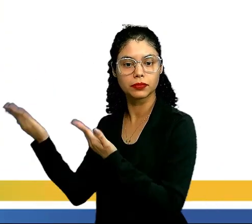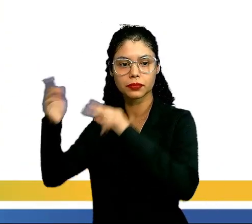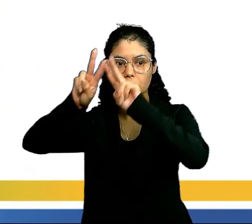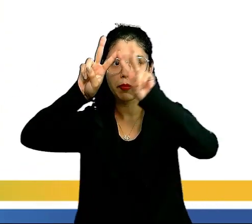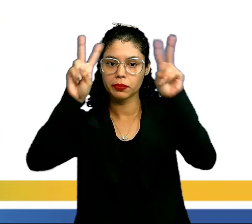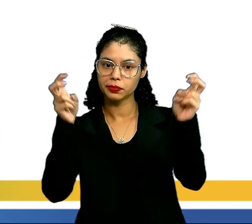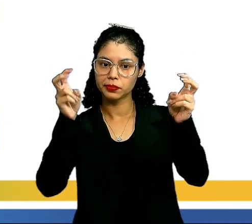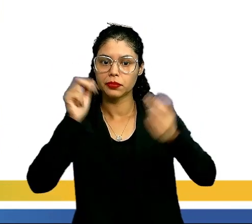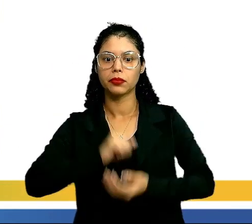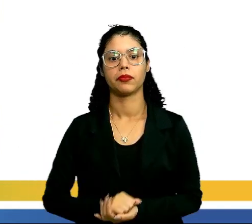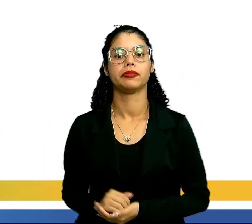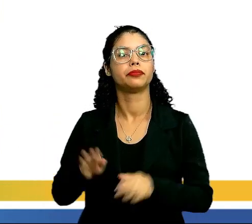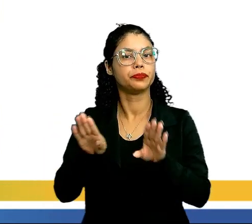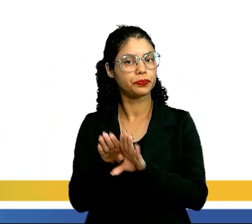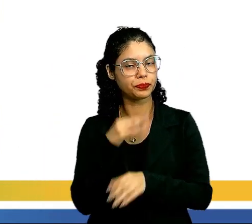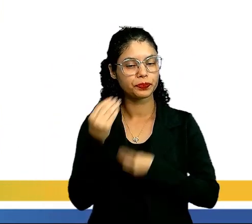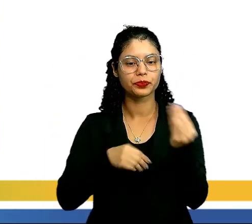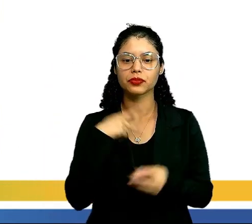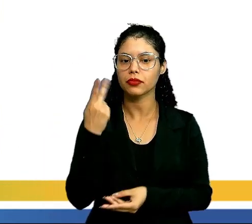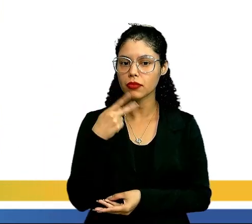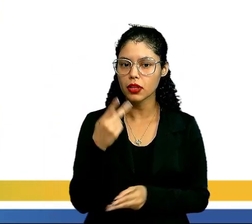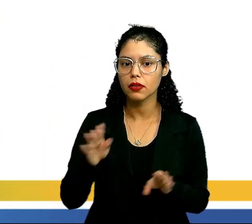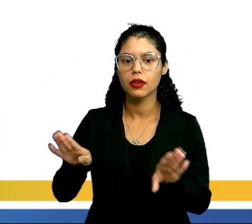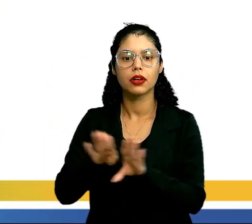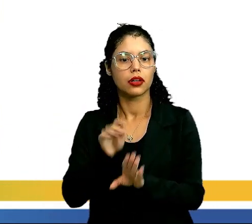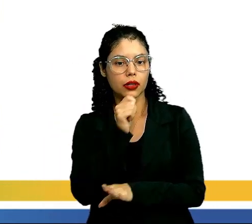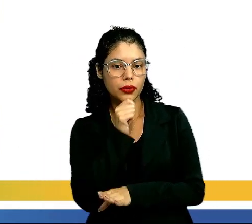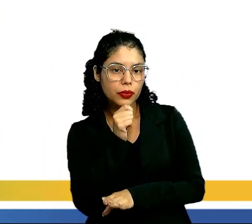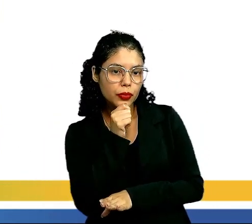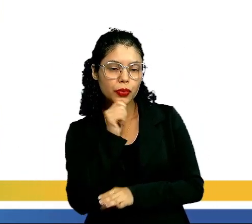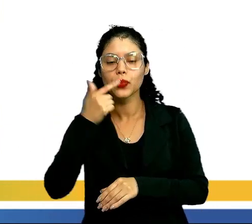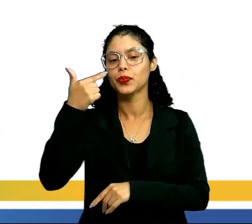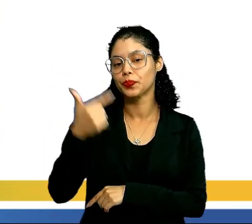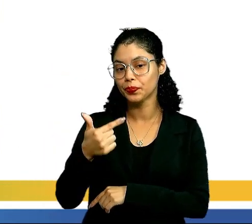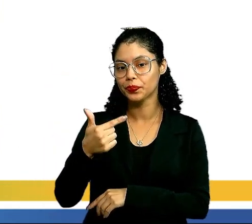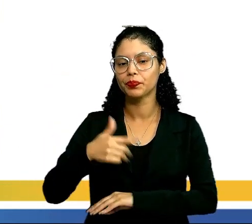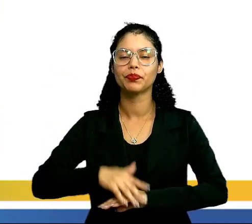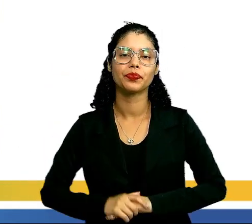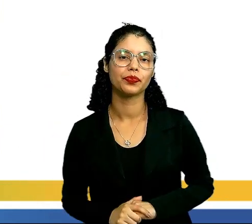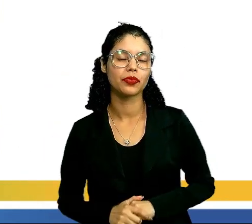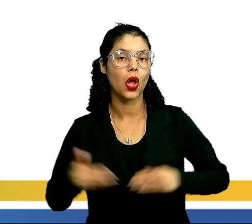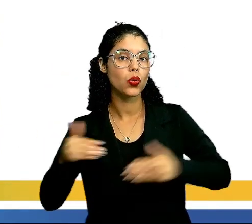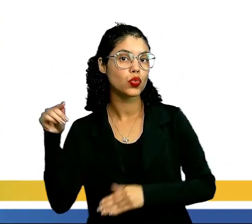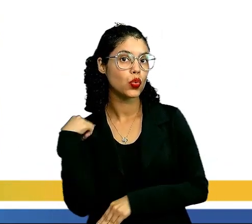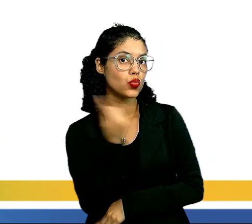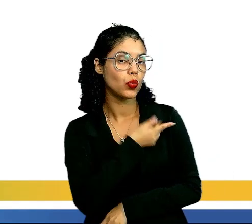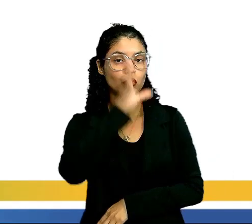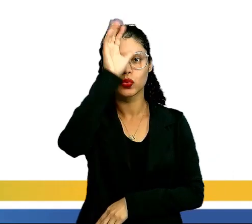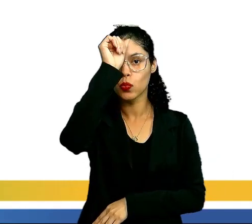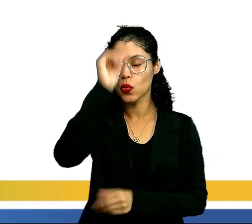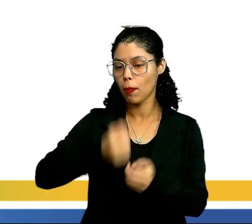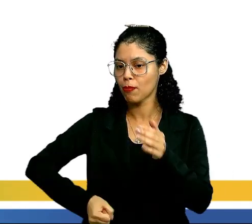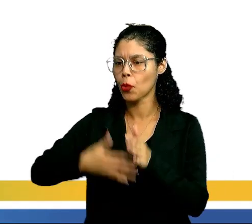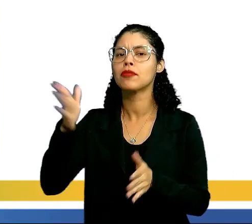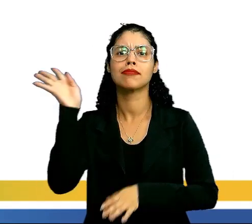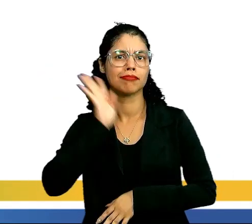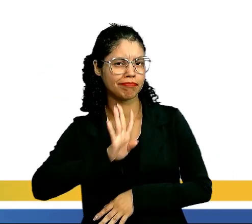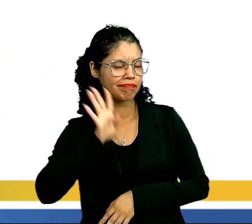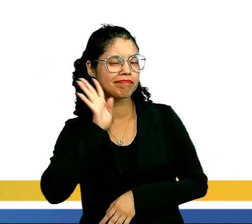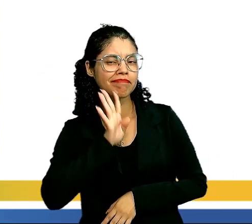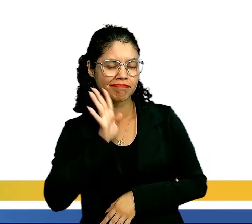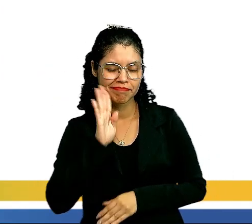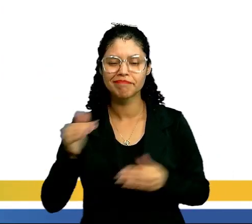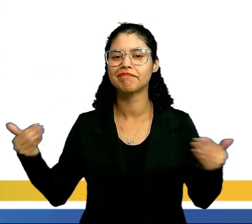da nossa aula, como eu já falei, Cartografia, parte 2. E hoje nós vamos aprender muita coisa legal sobre